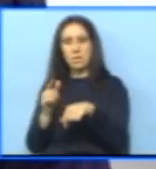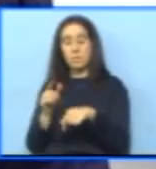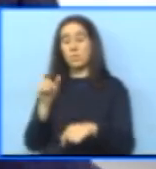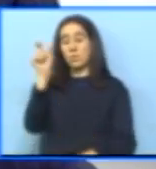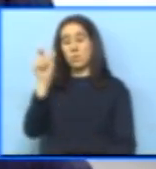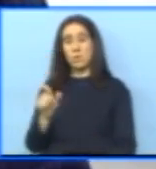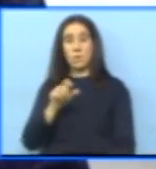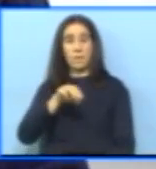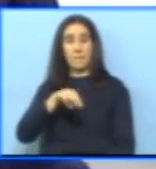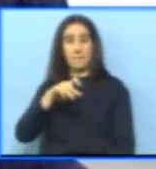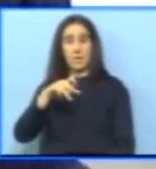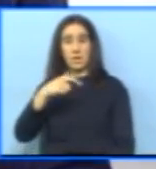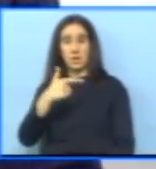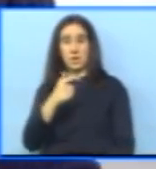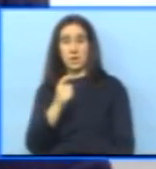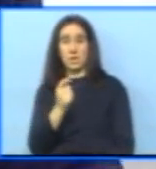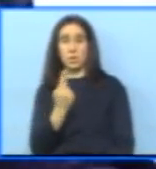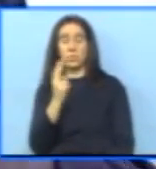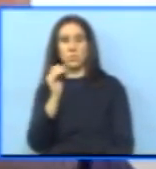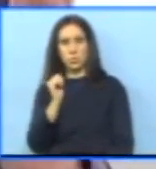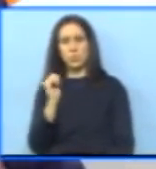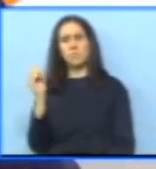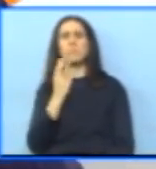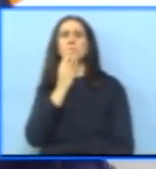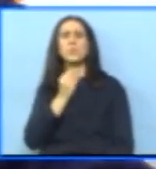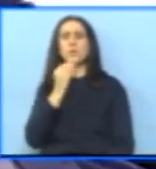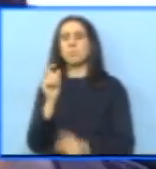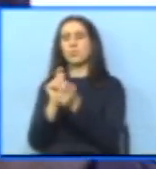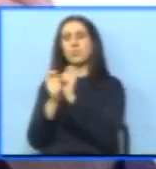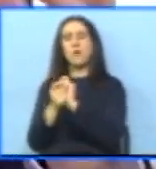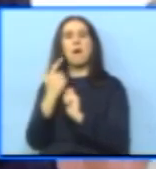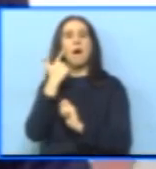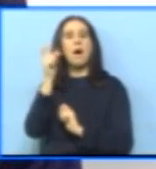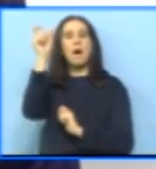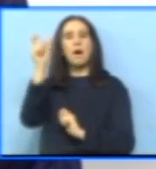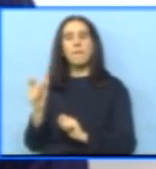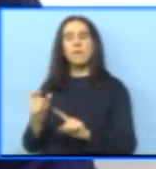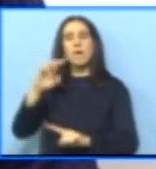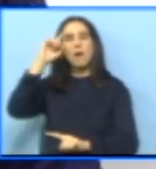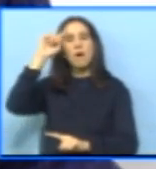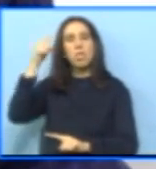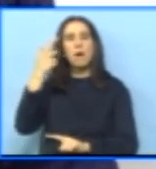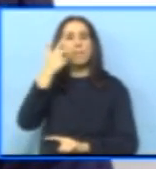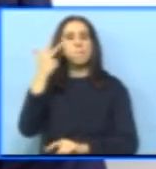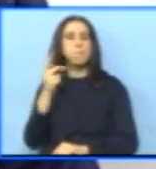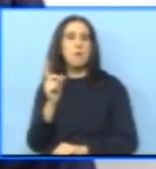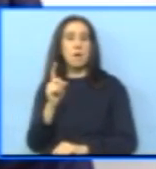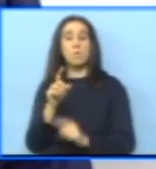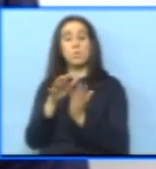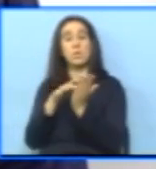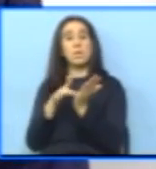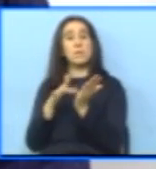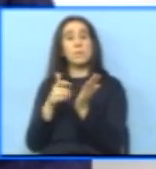um convertido, provavelmente não era como publicano, não seria uma pessoa profundamente instruída nas coisas do Antigo